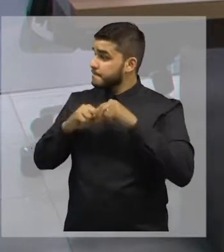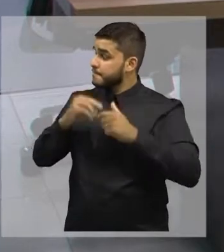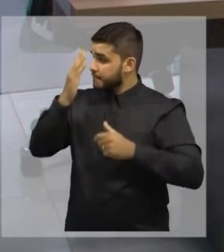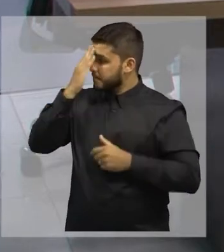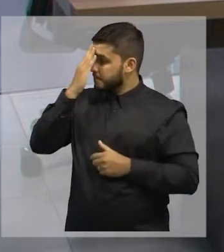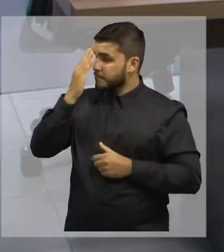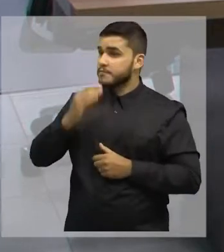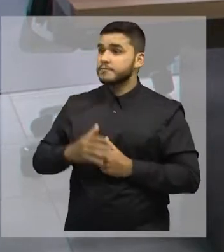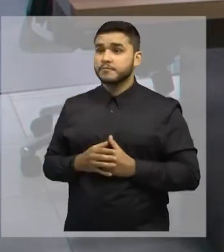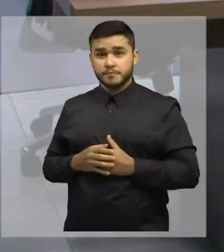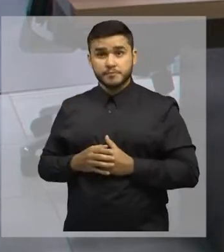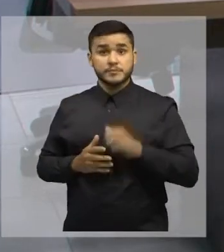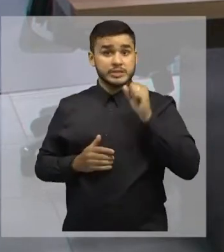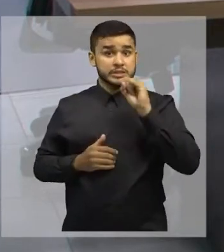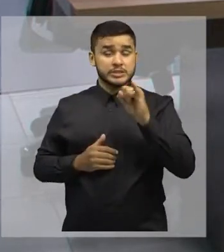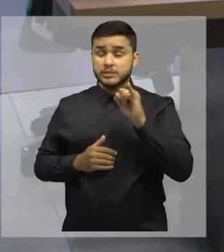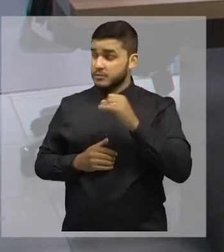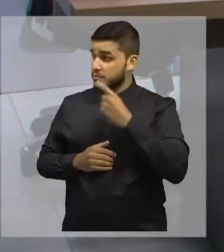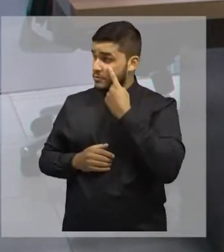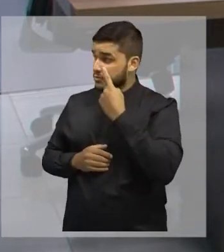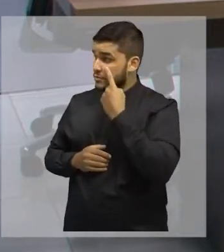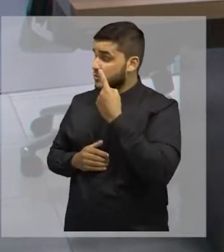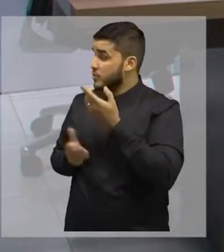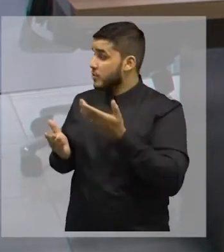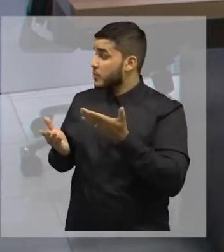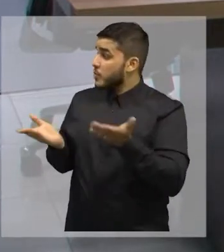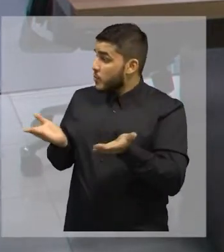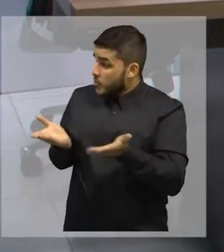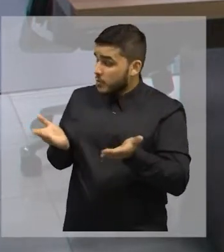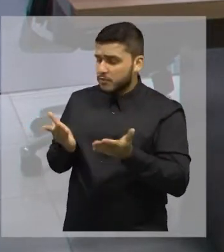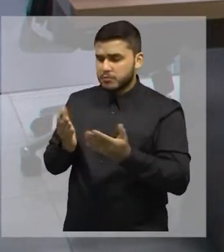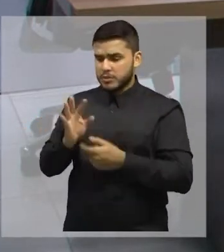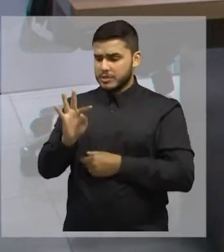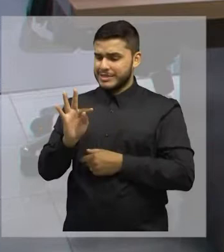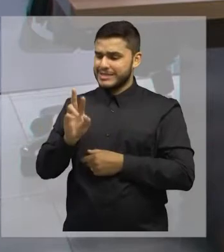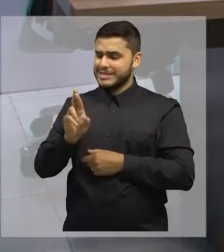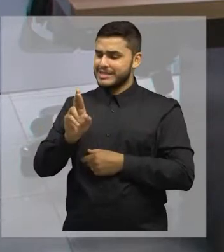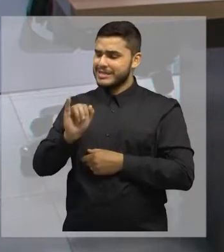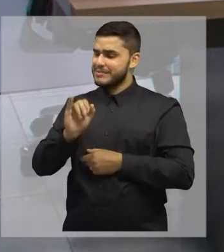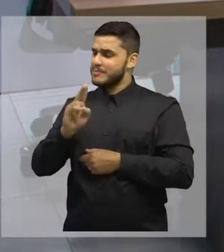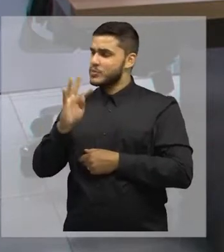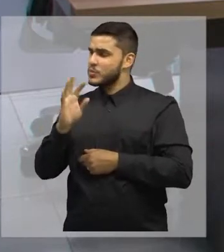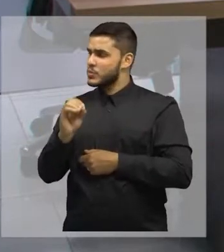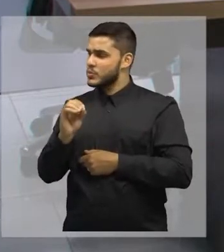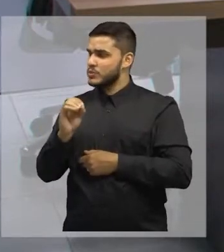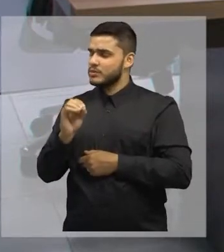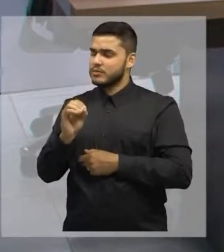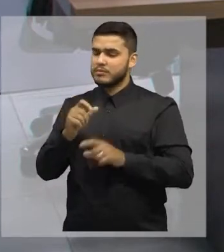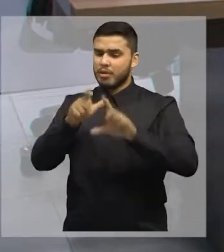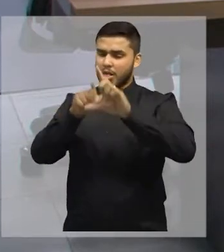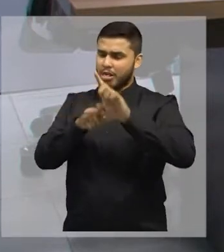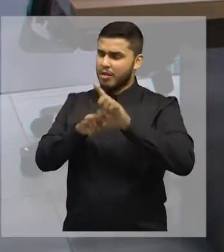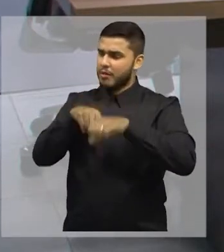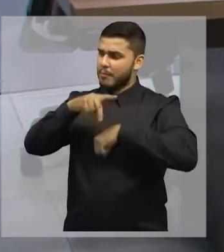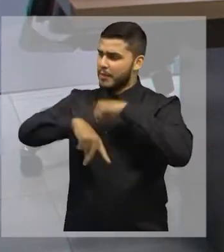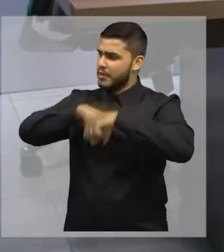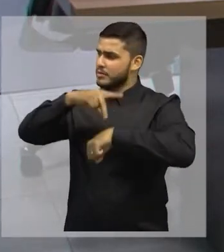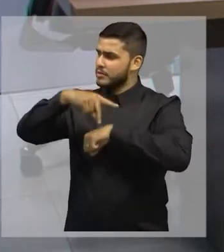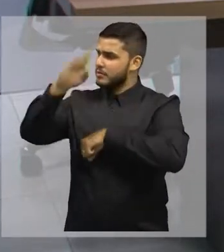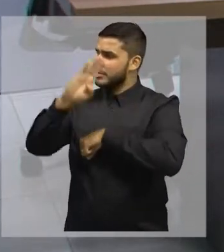pode, por exemplo, se temos hoje o déficit fiscal e tributário que temos, só 4 unidades subnacionais estão